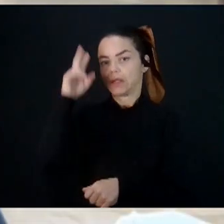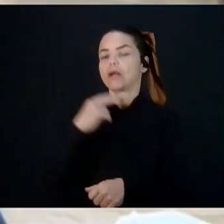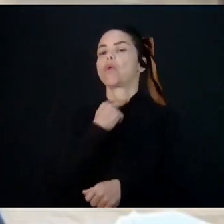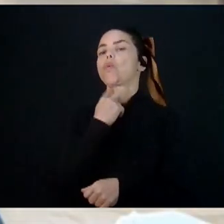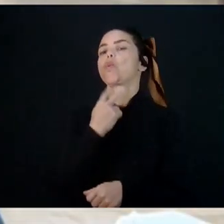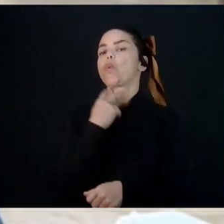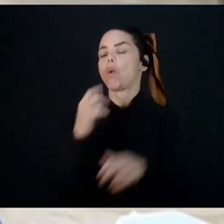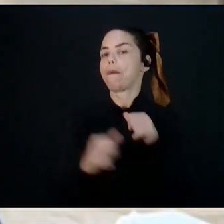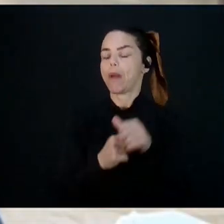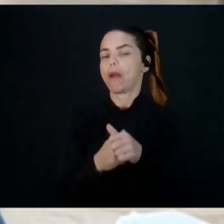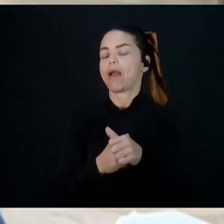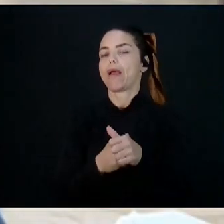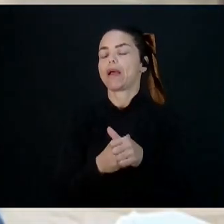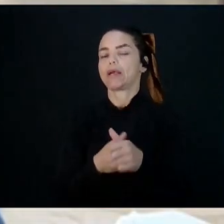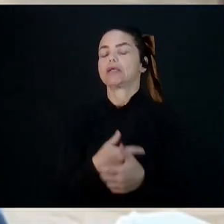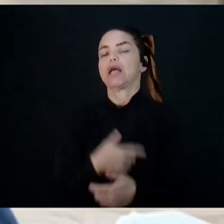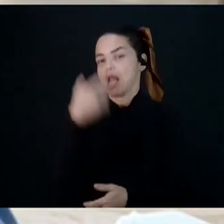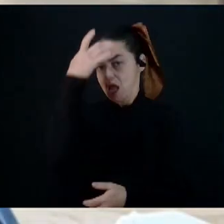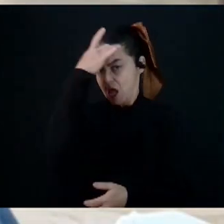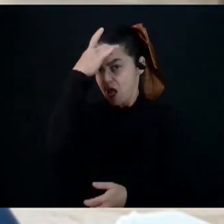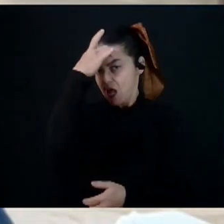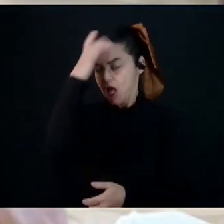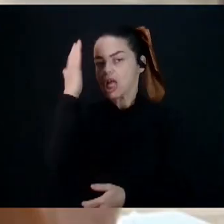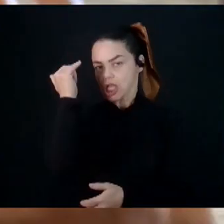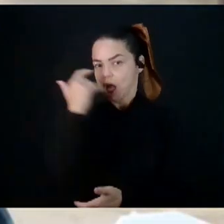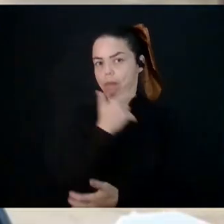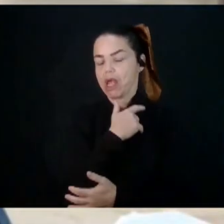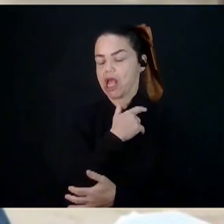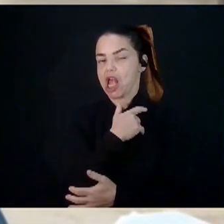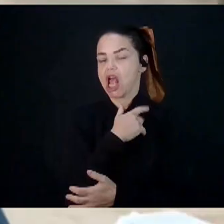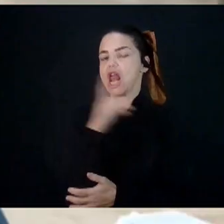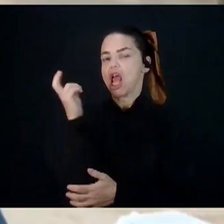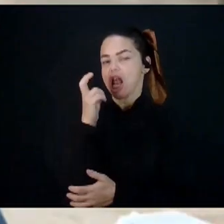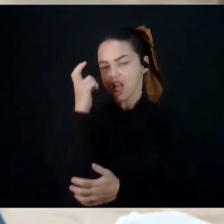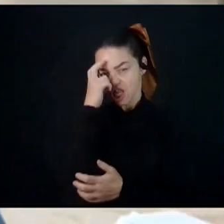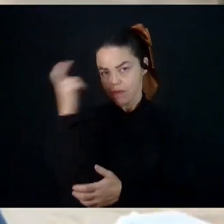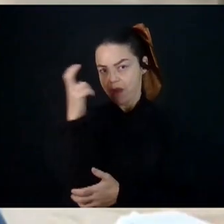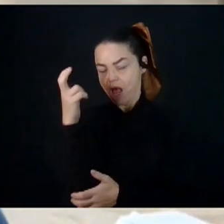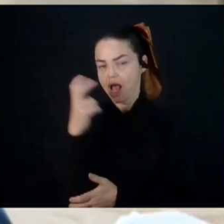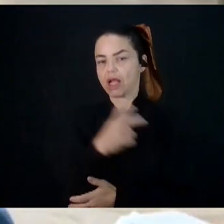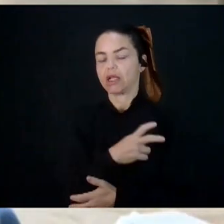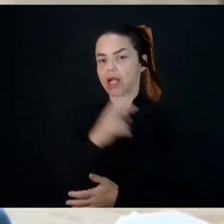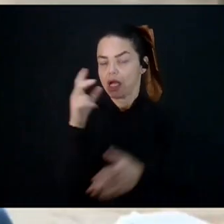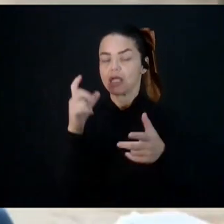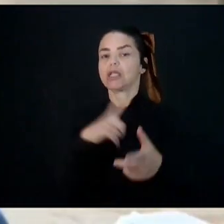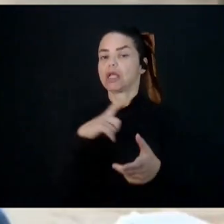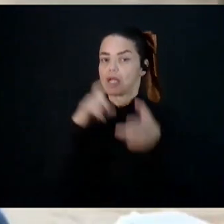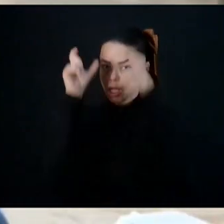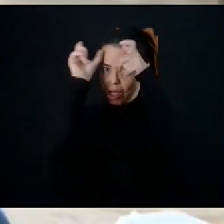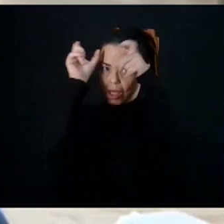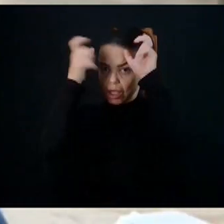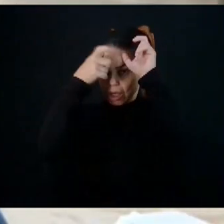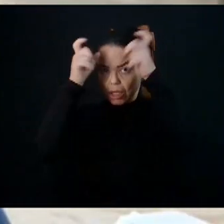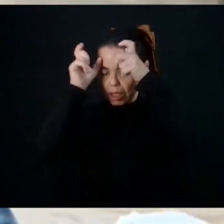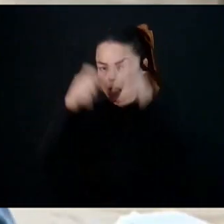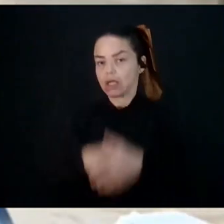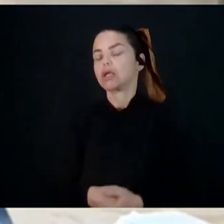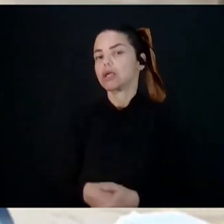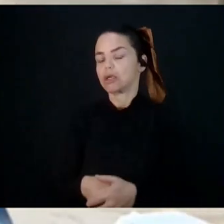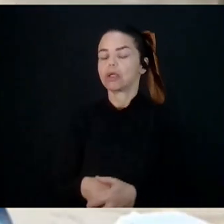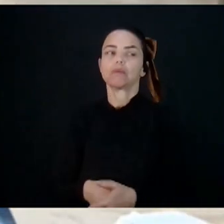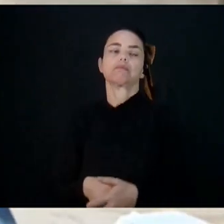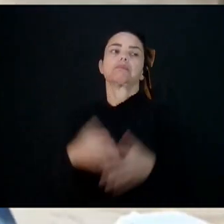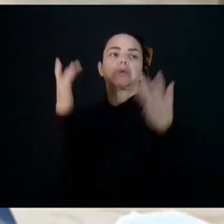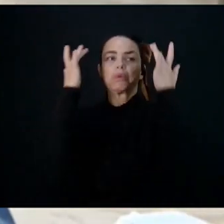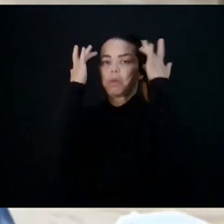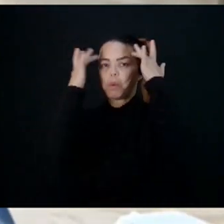tinha uma consciência, né? Existem transtornos que são inconscientes e outros que